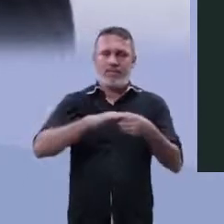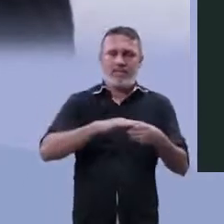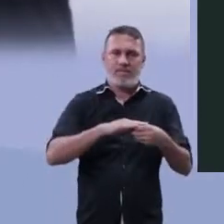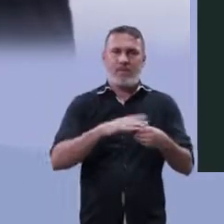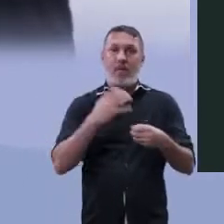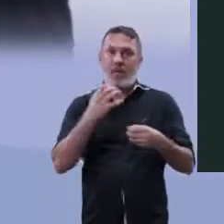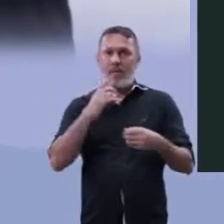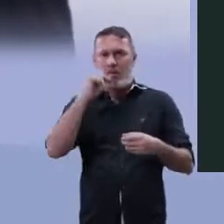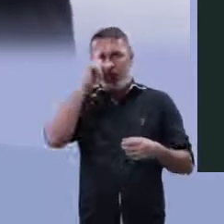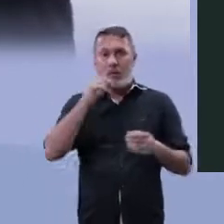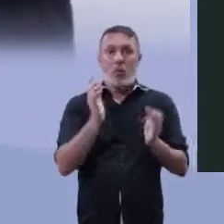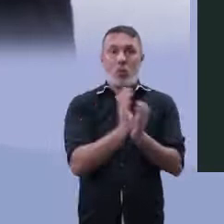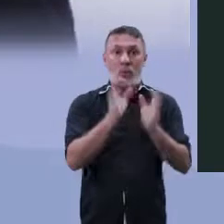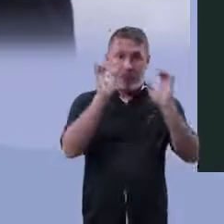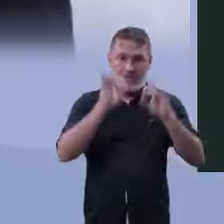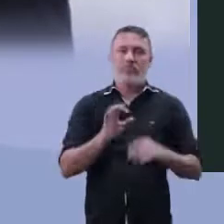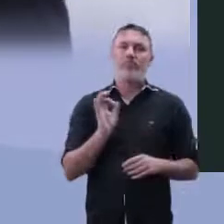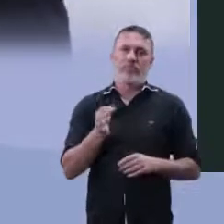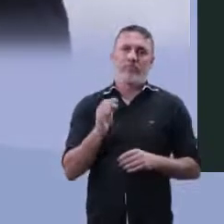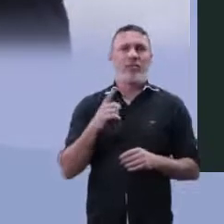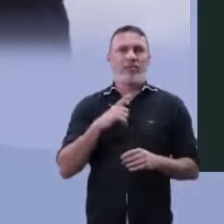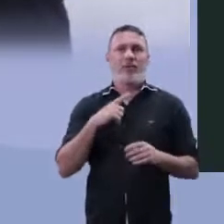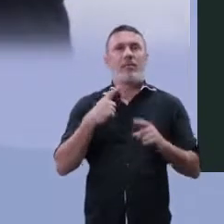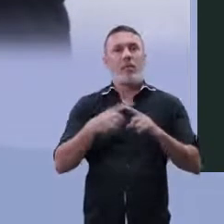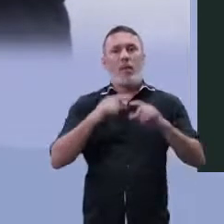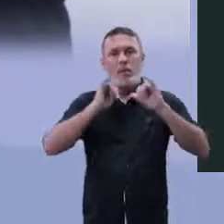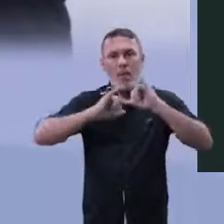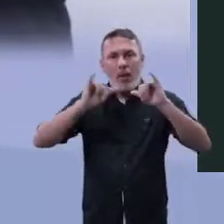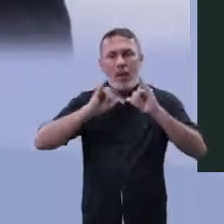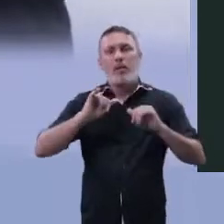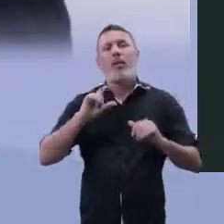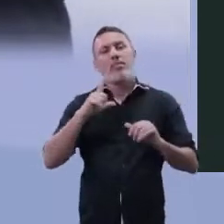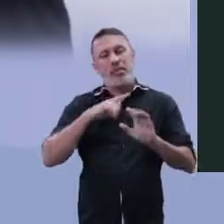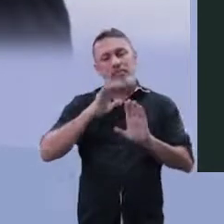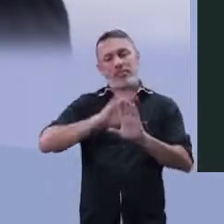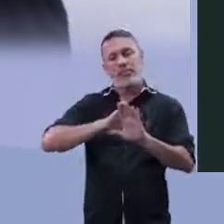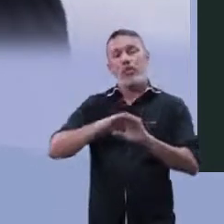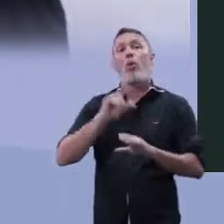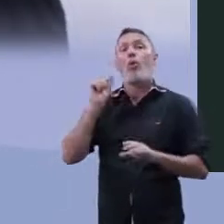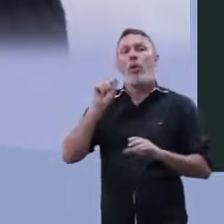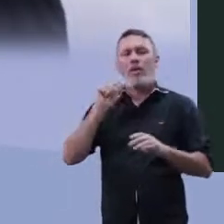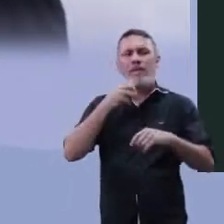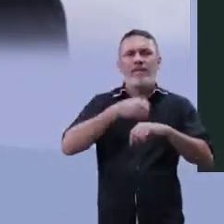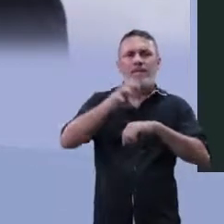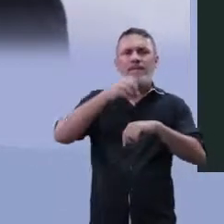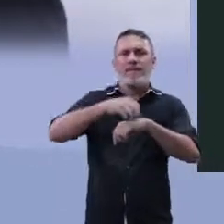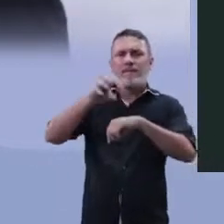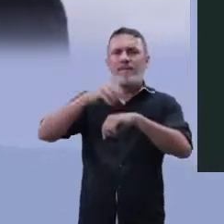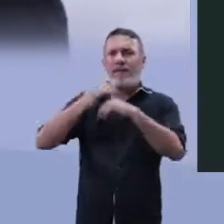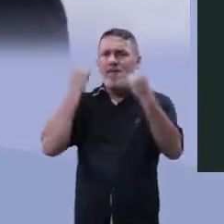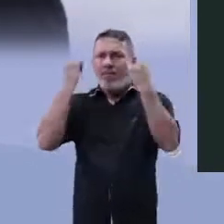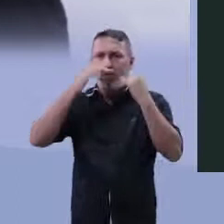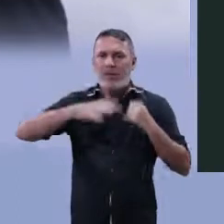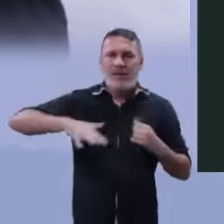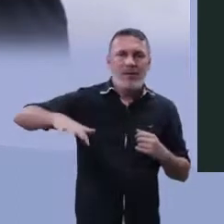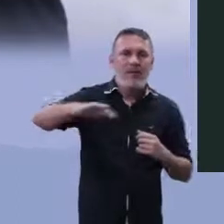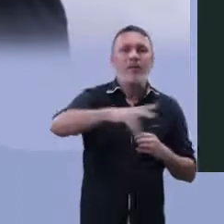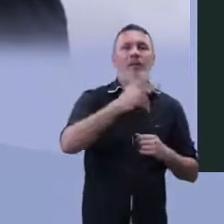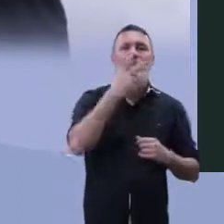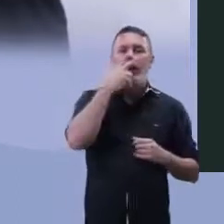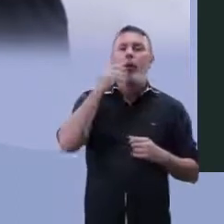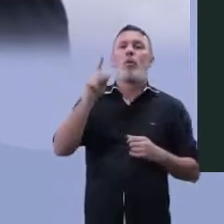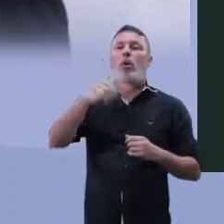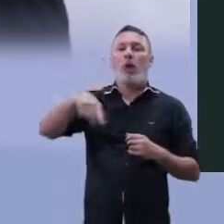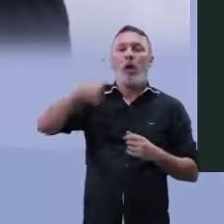ideias e posições de grupos específicos, aí sim, essa é a correta. Por quê? Porque a propaganda ela vai trabalhar